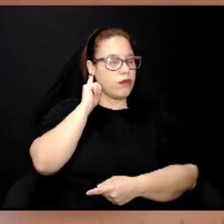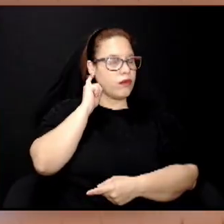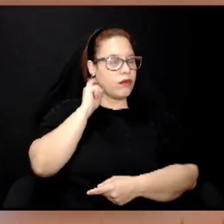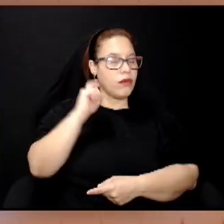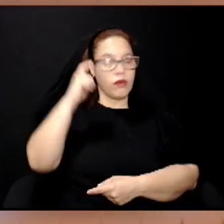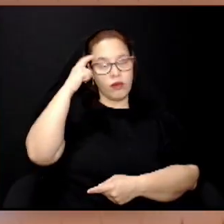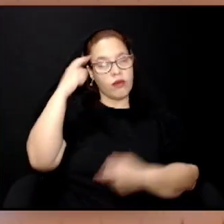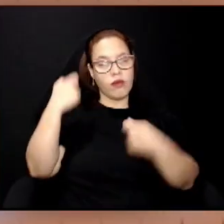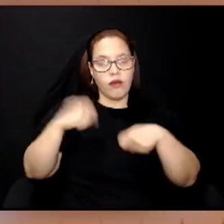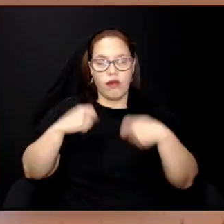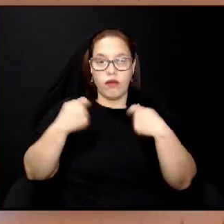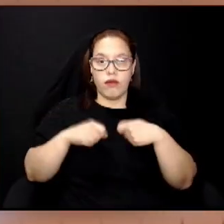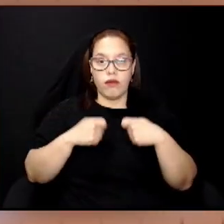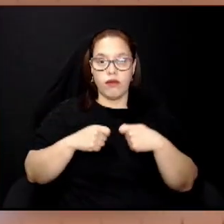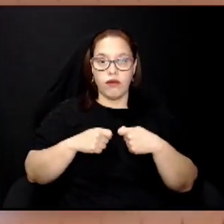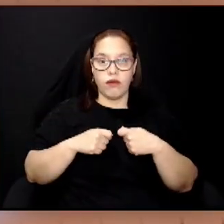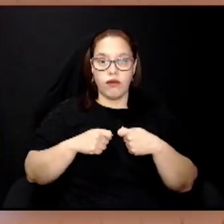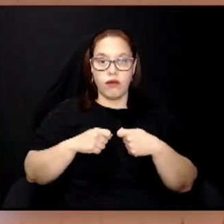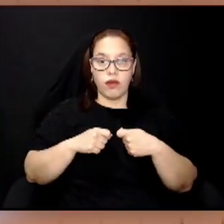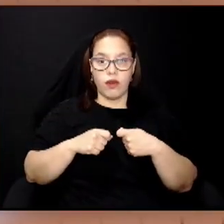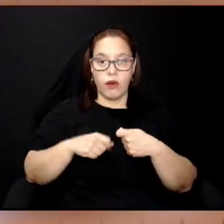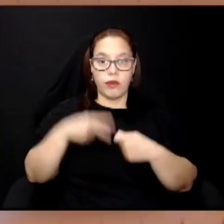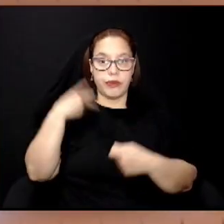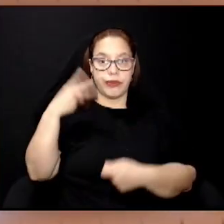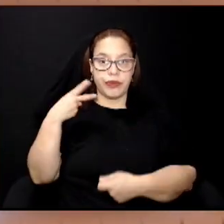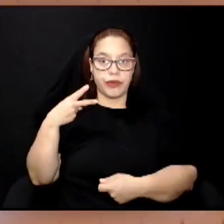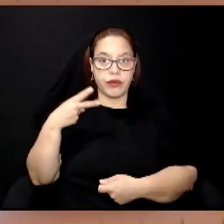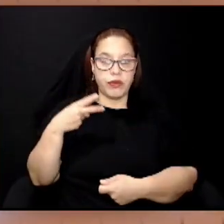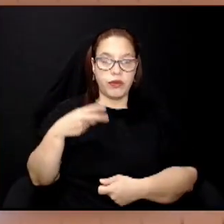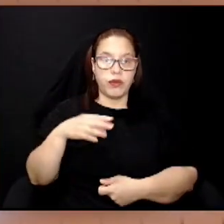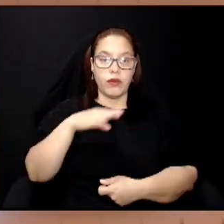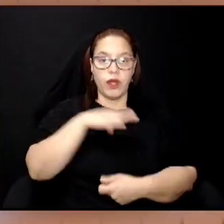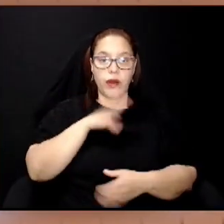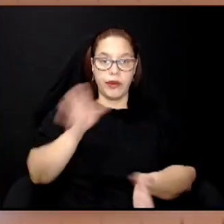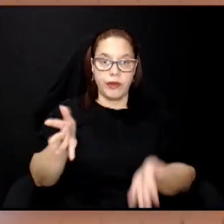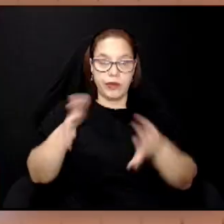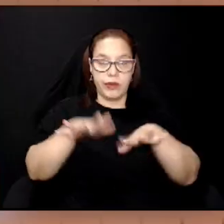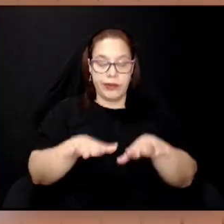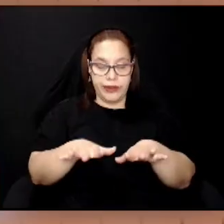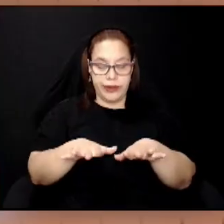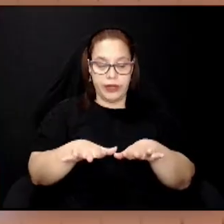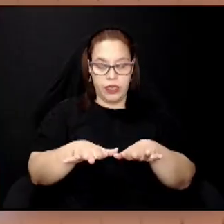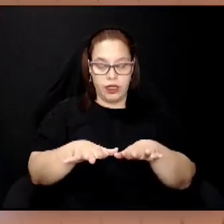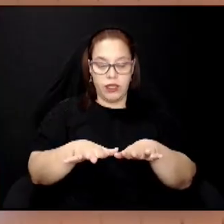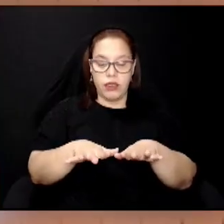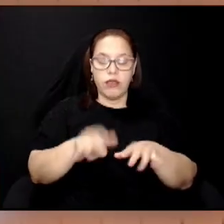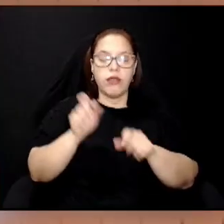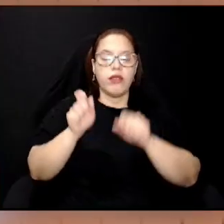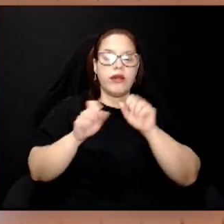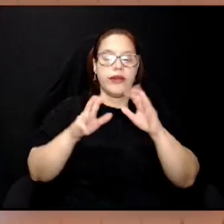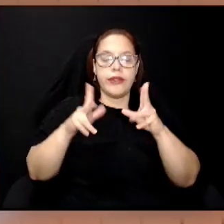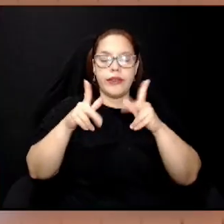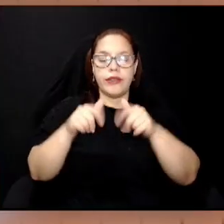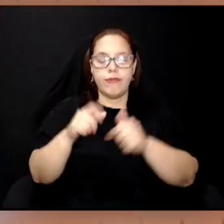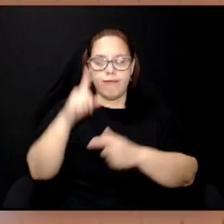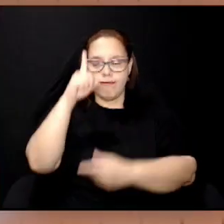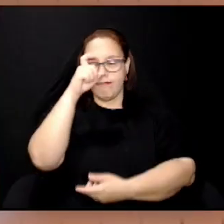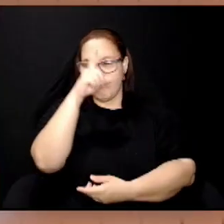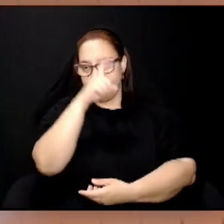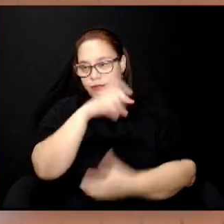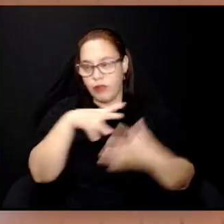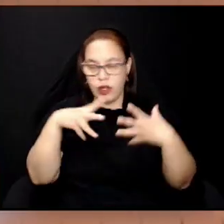necessidade de implementação dessa política pública municipal de inclusão, a gente tem que considerar todas essas complexidades, toda